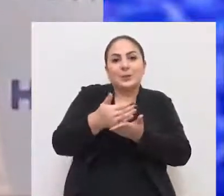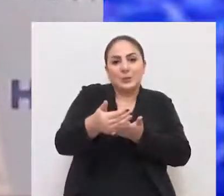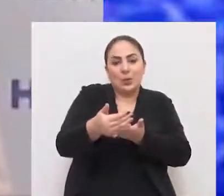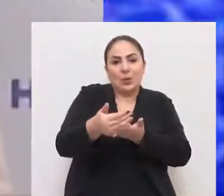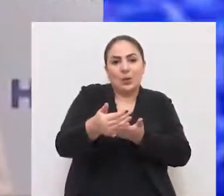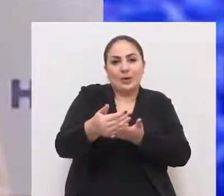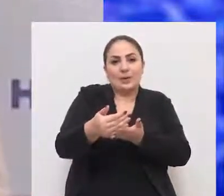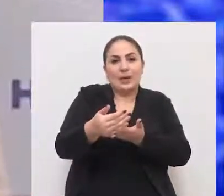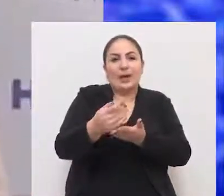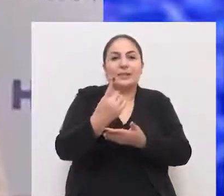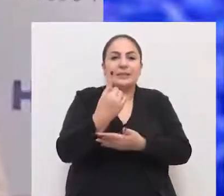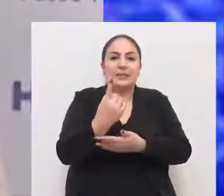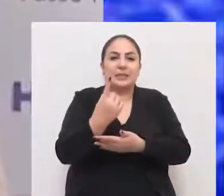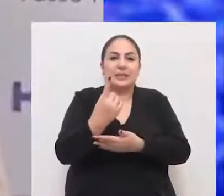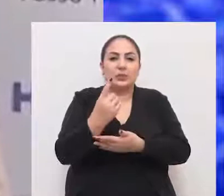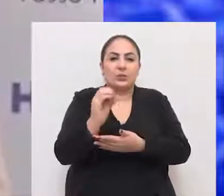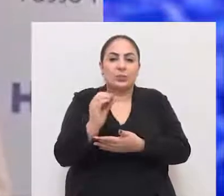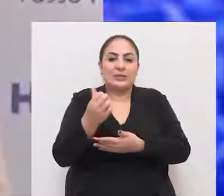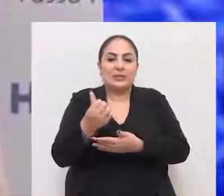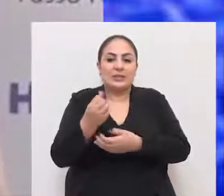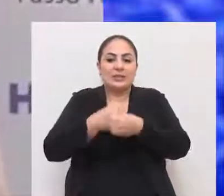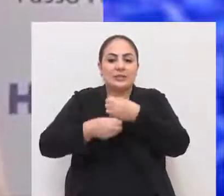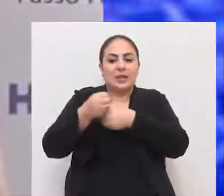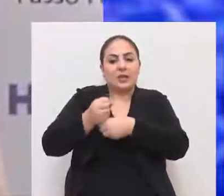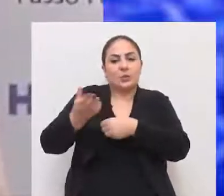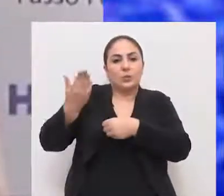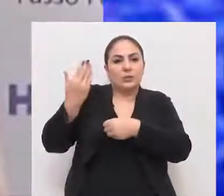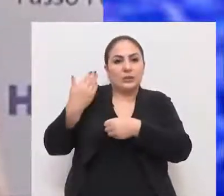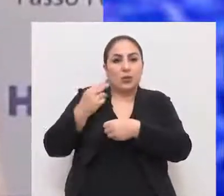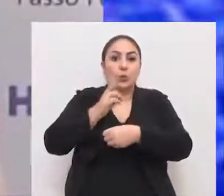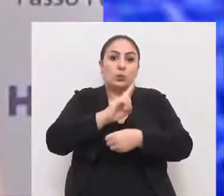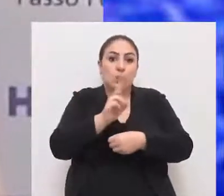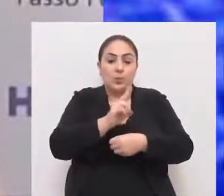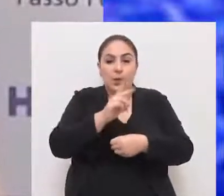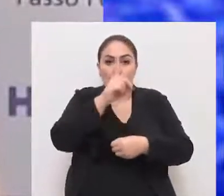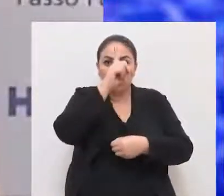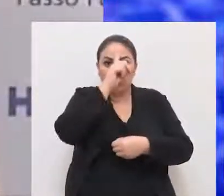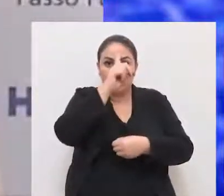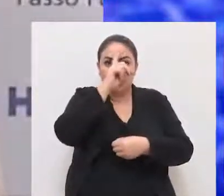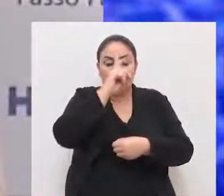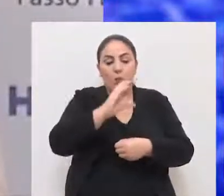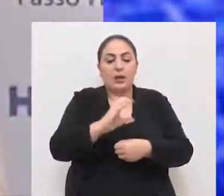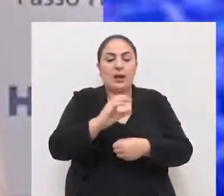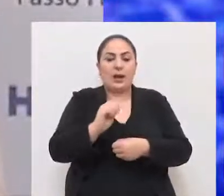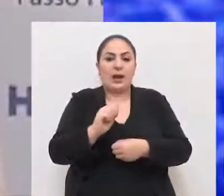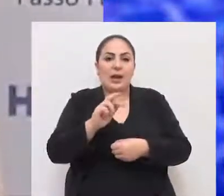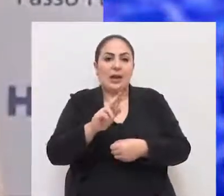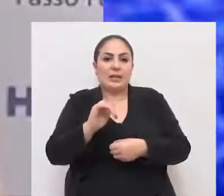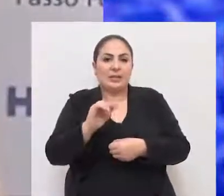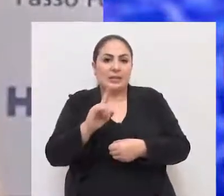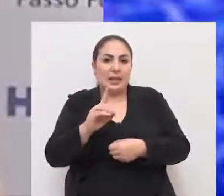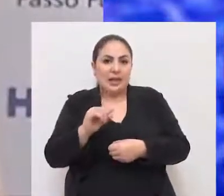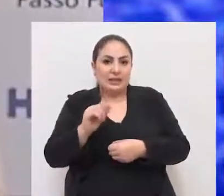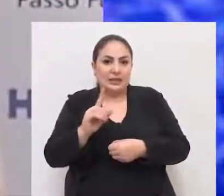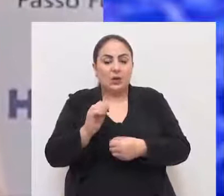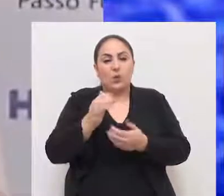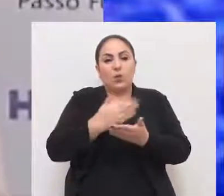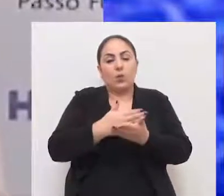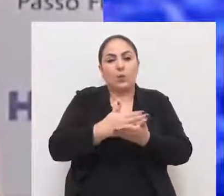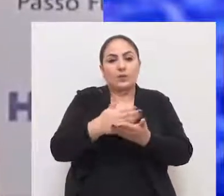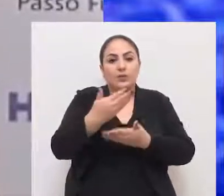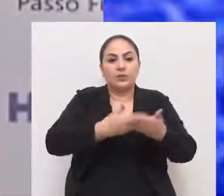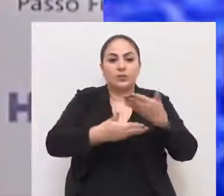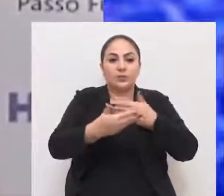nasceu há 106 anos atrás com o nome de Hospital de Caridade e começou sua